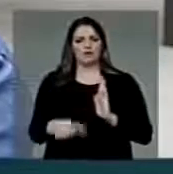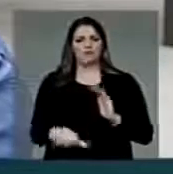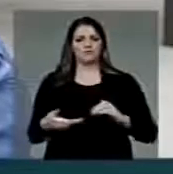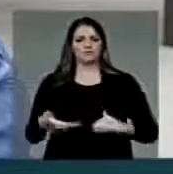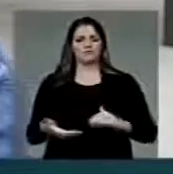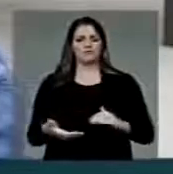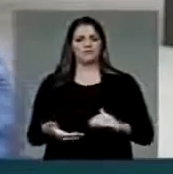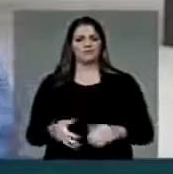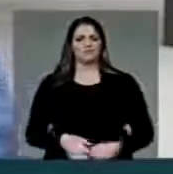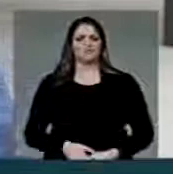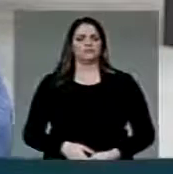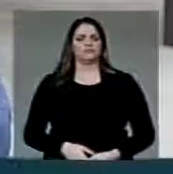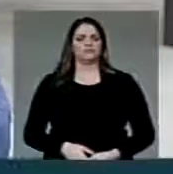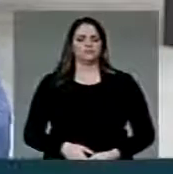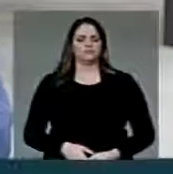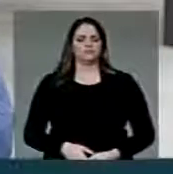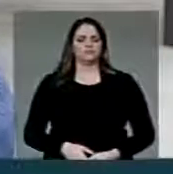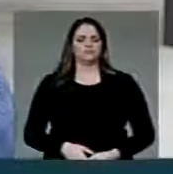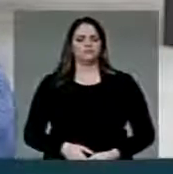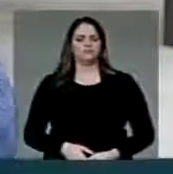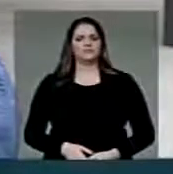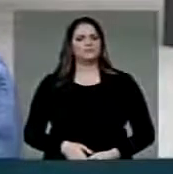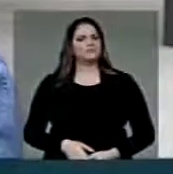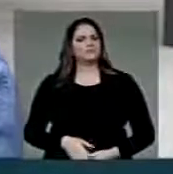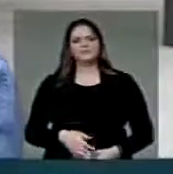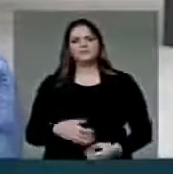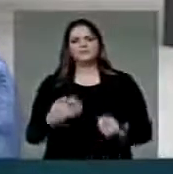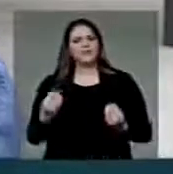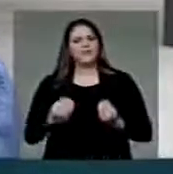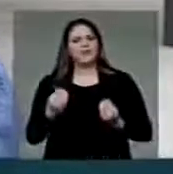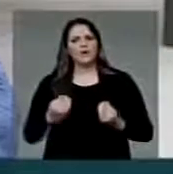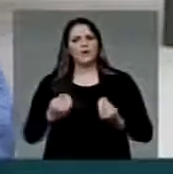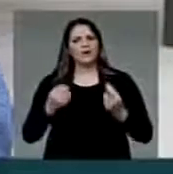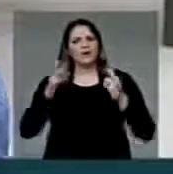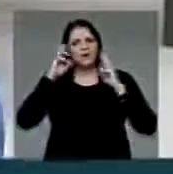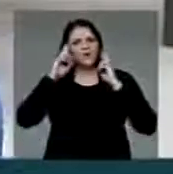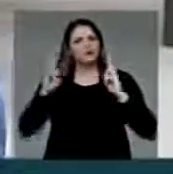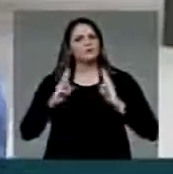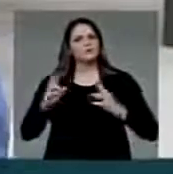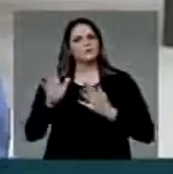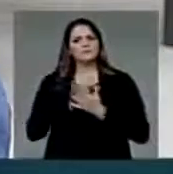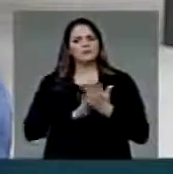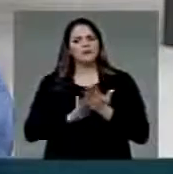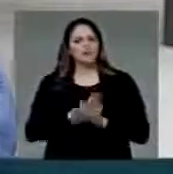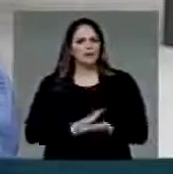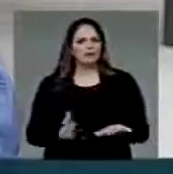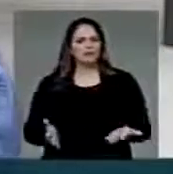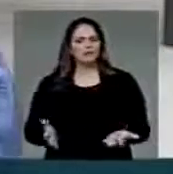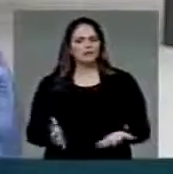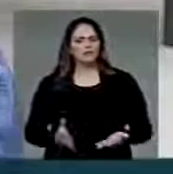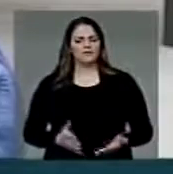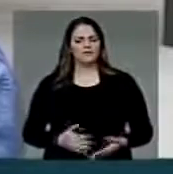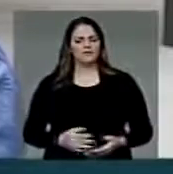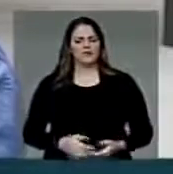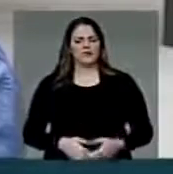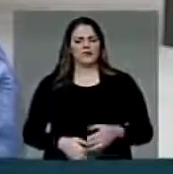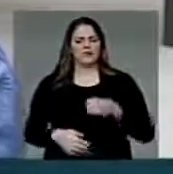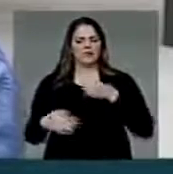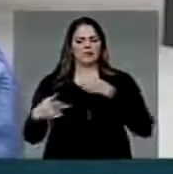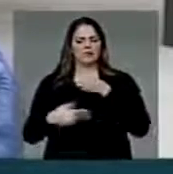referido ato número 2, em afronta explícita a esse dispositivo, fixou